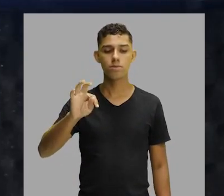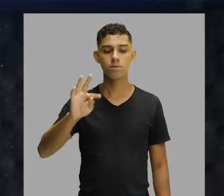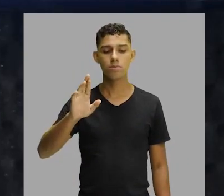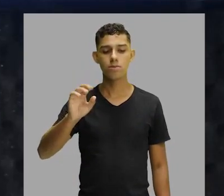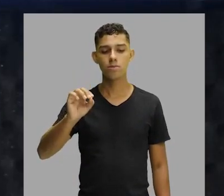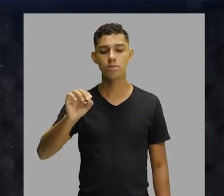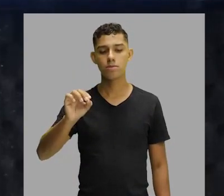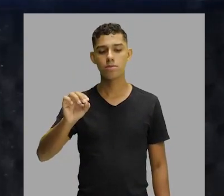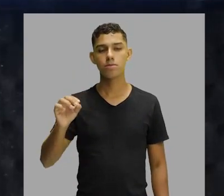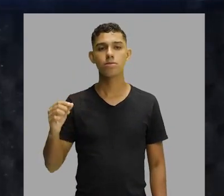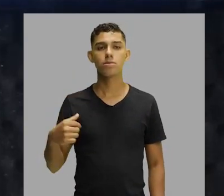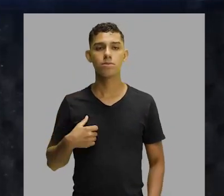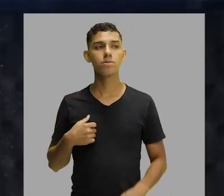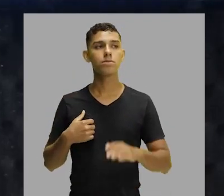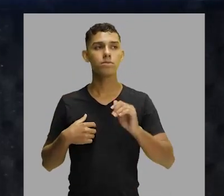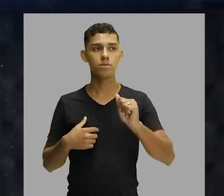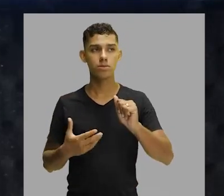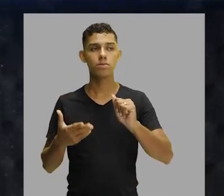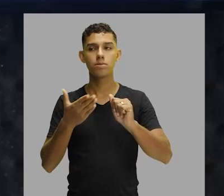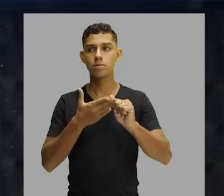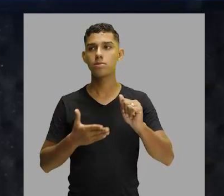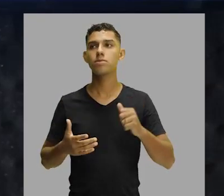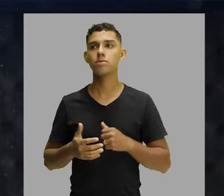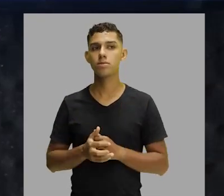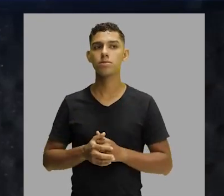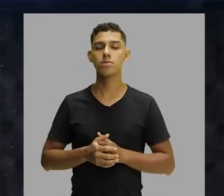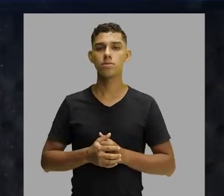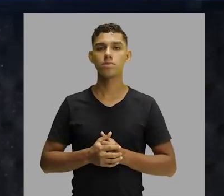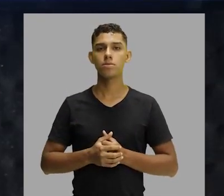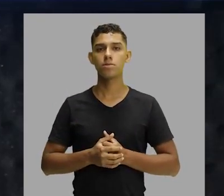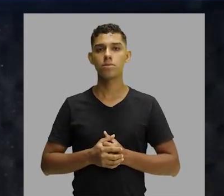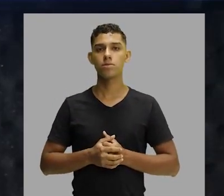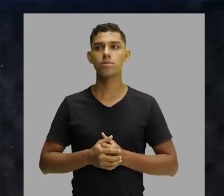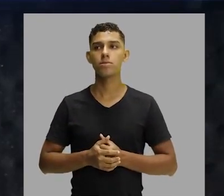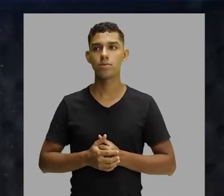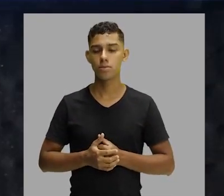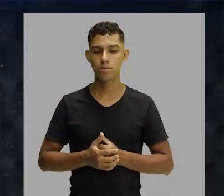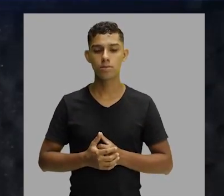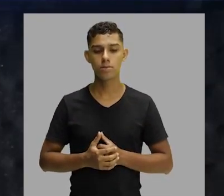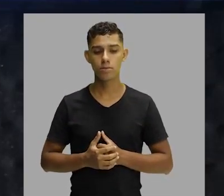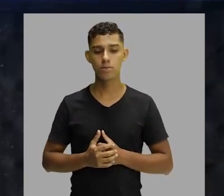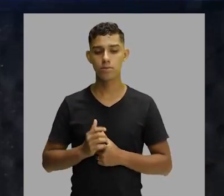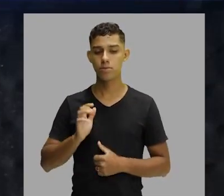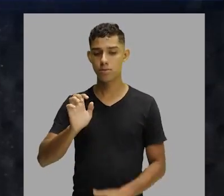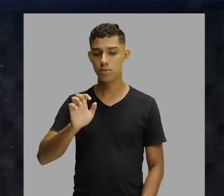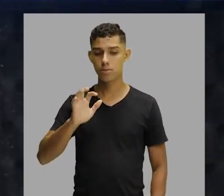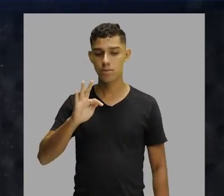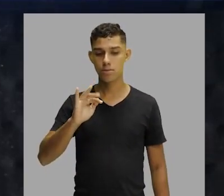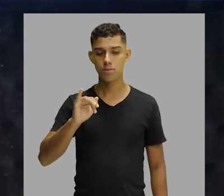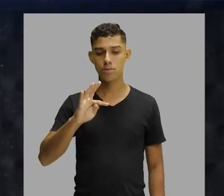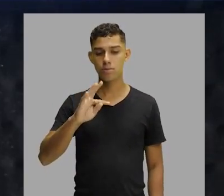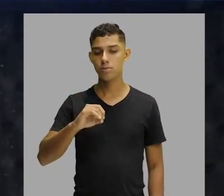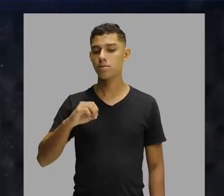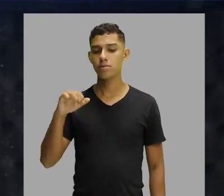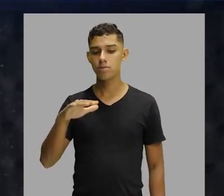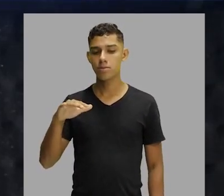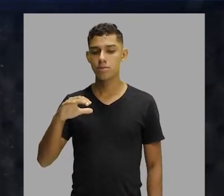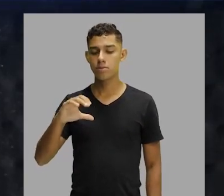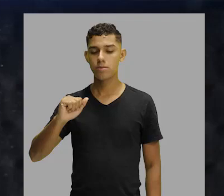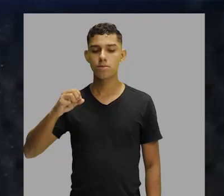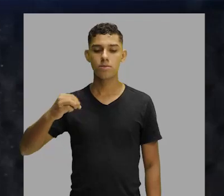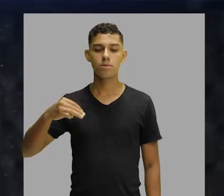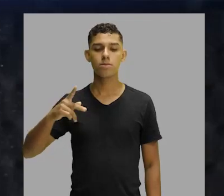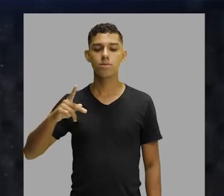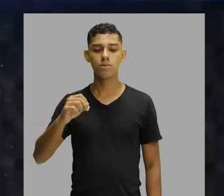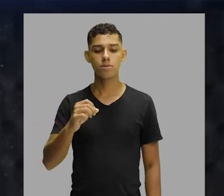pode ser a letra A, que é o transistor, né, de efeito de campo. Então o transistor ele tem a